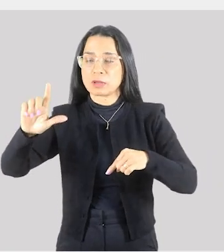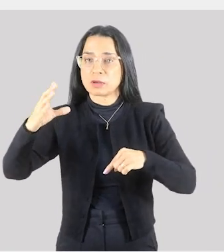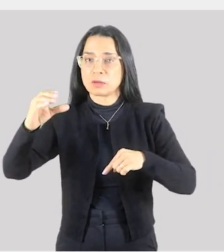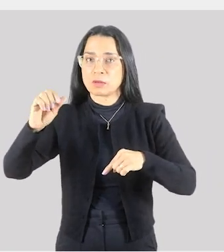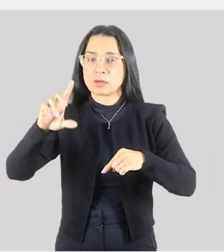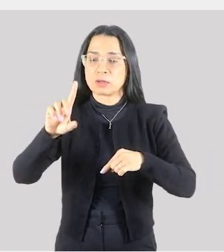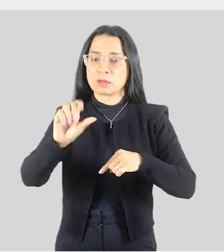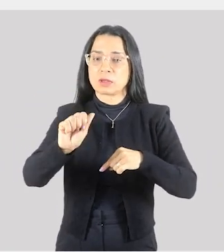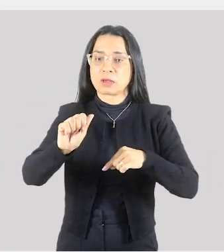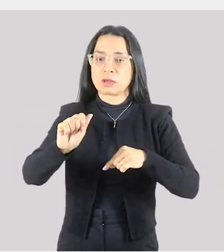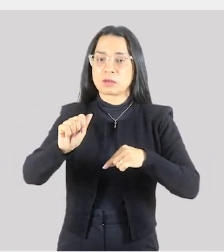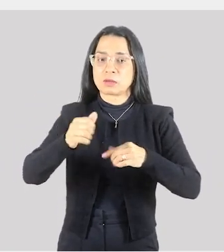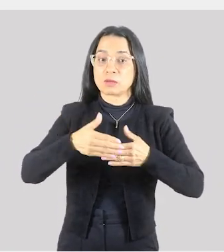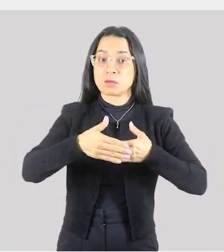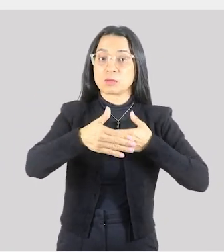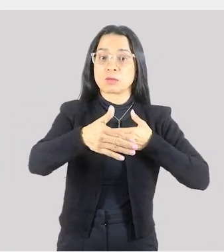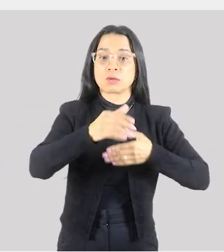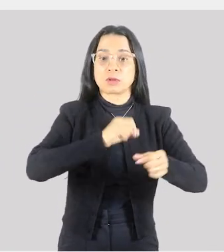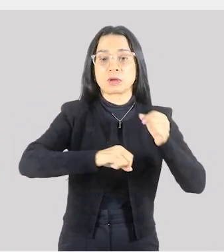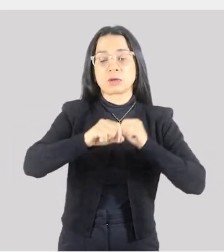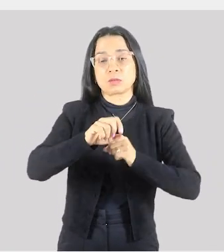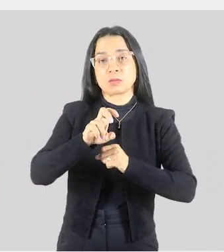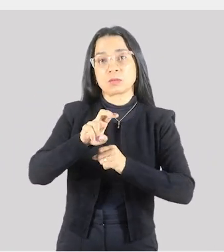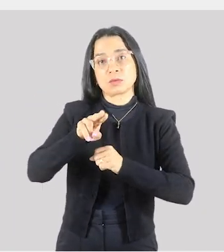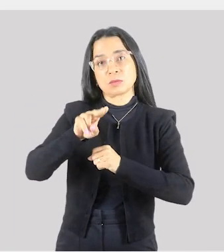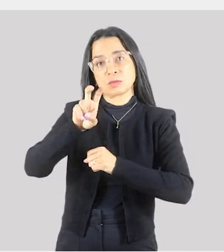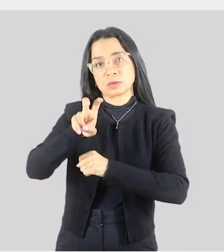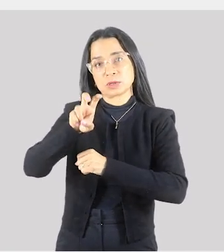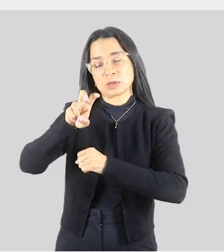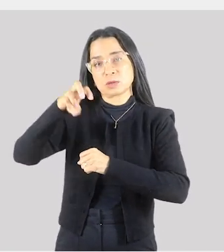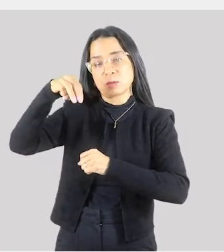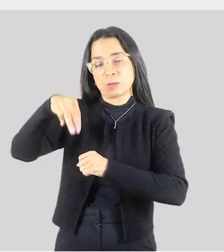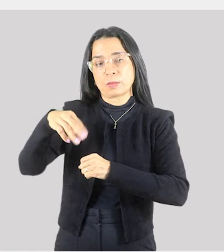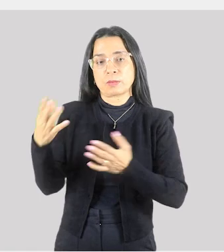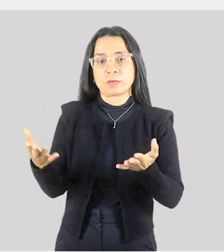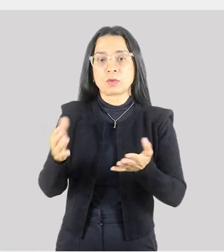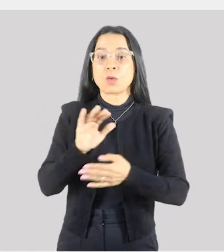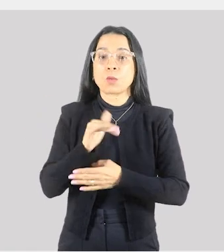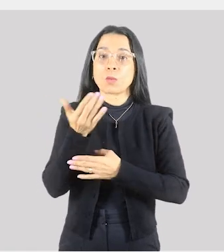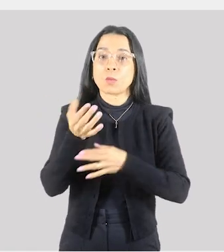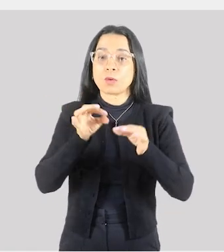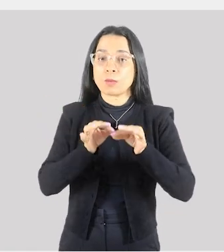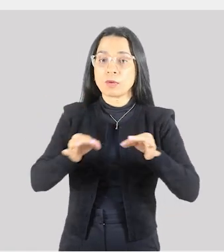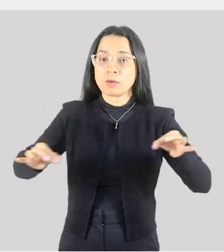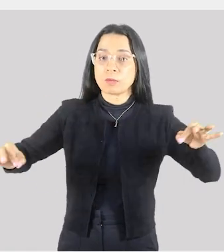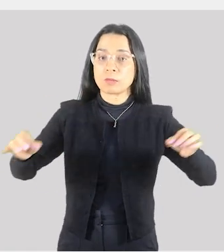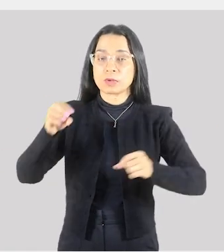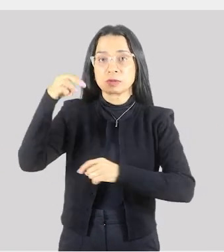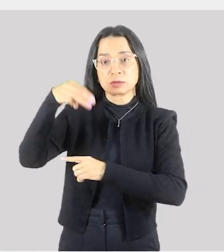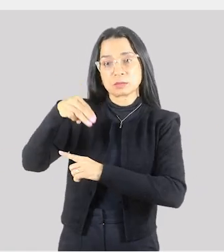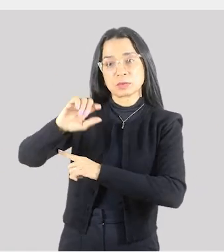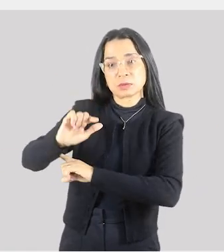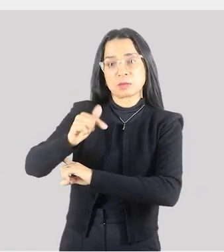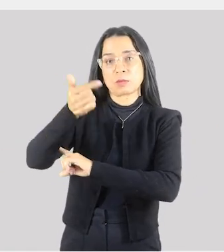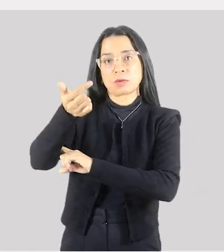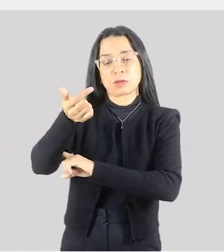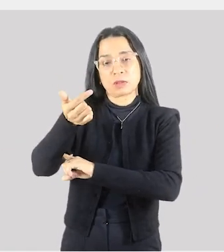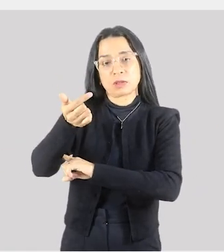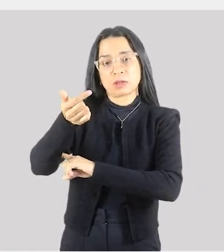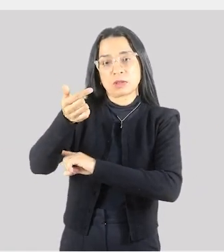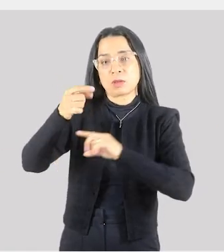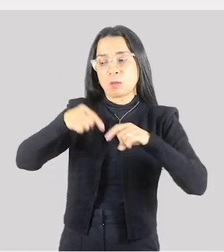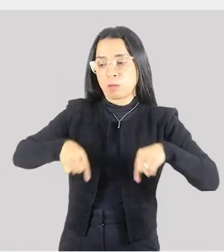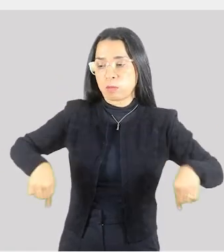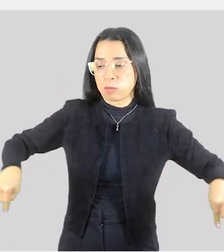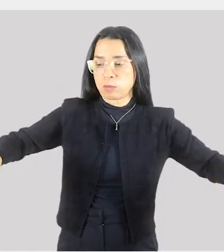largura constante igual a 5 metros. Qual é a medida em metro quadrado